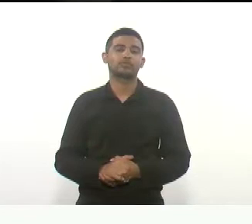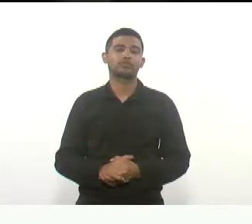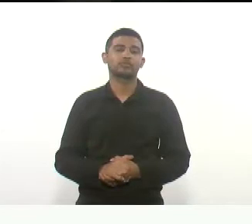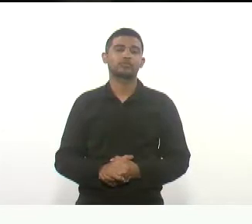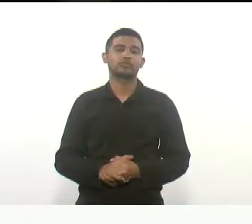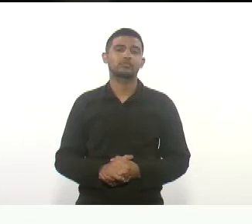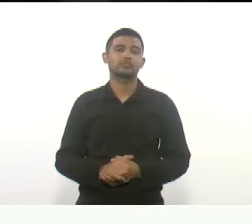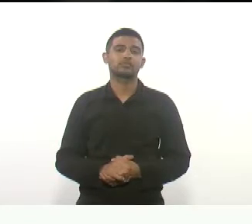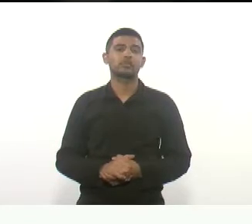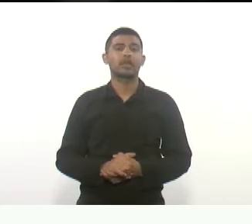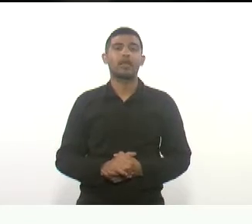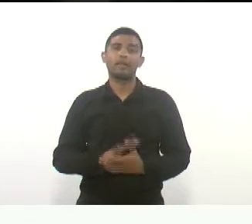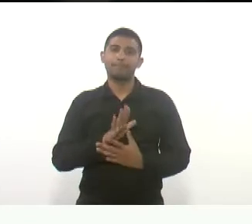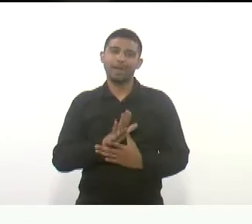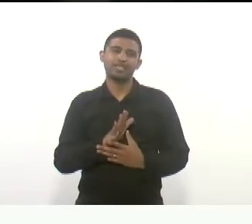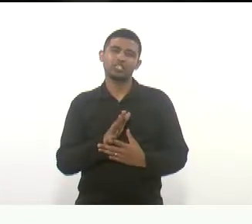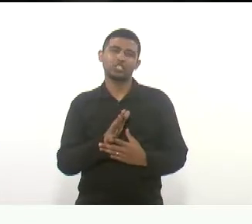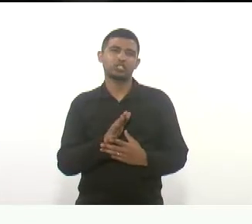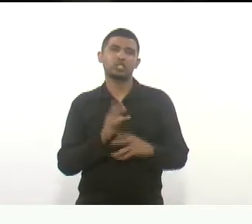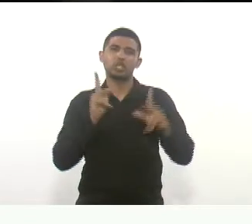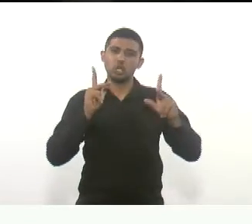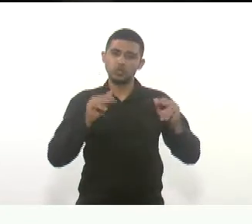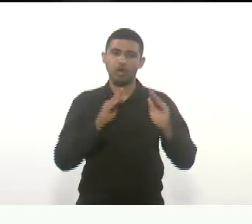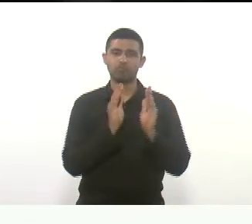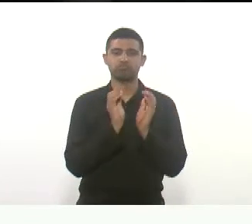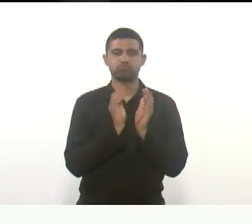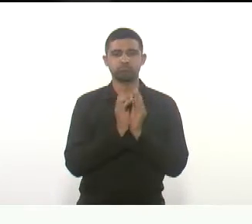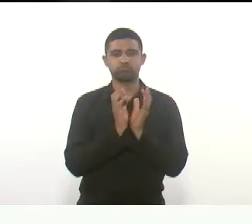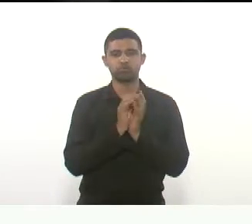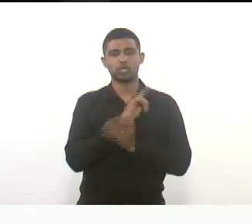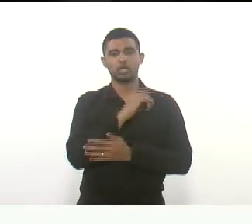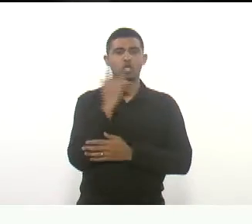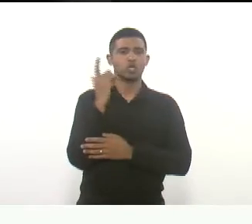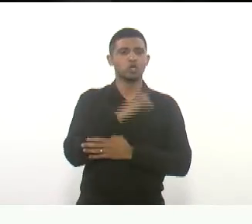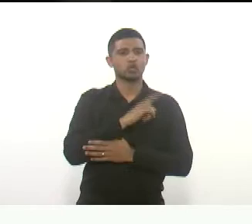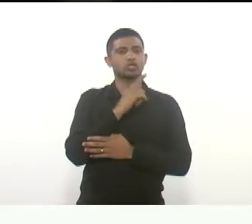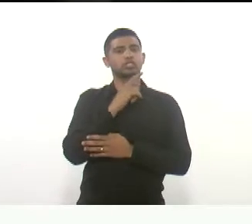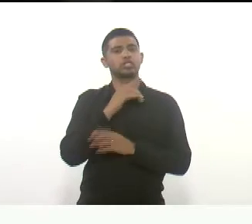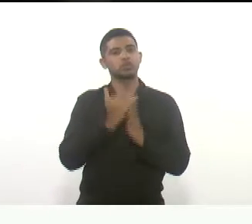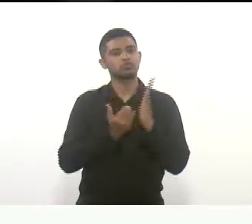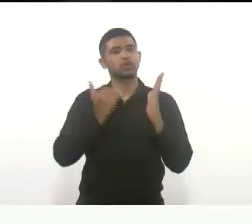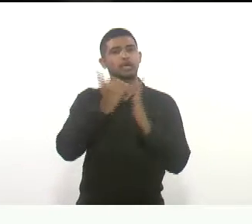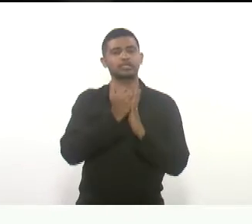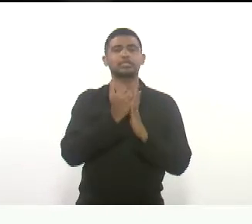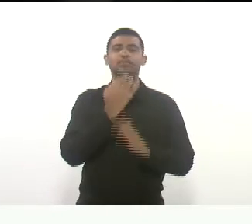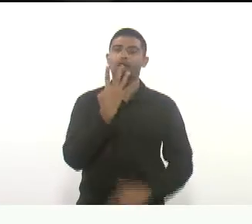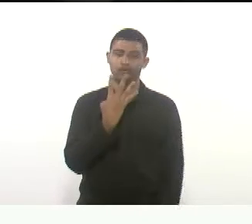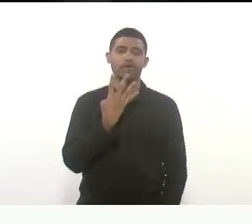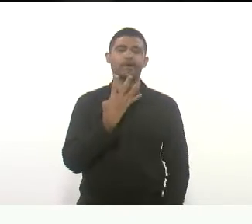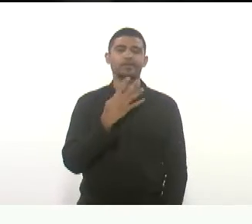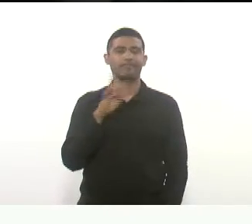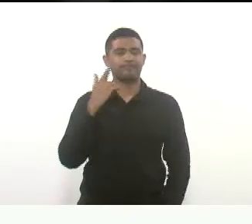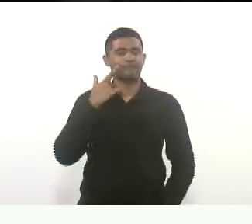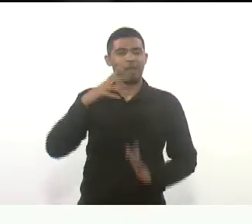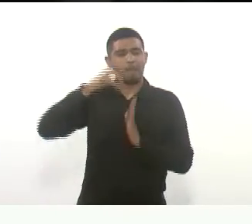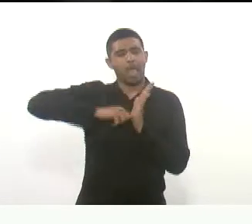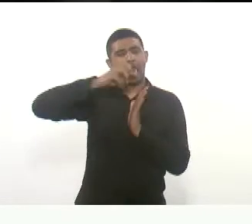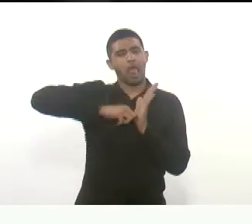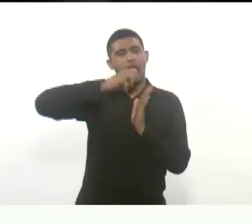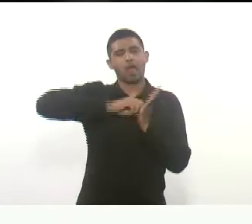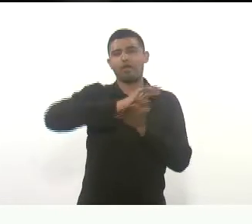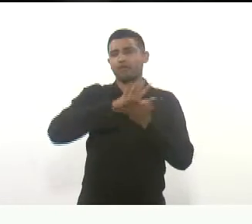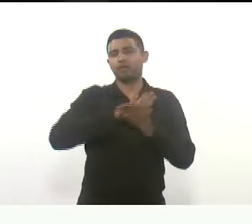tão distante quanto Pernambuco, que conseguiram chegar no IDEB acima de 4 sem tantas matrículas em tempo